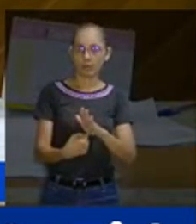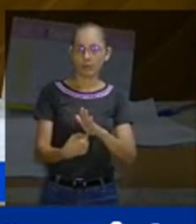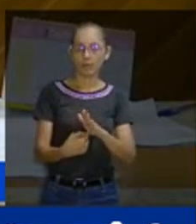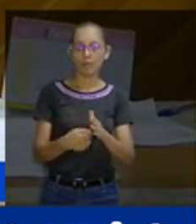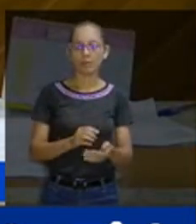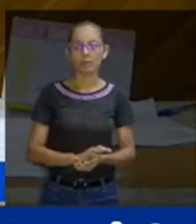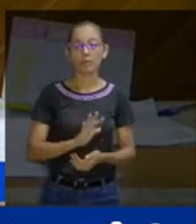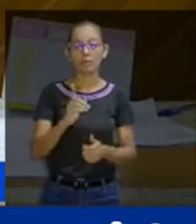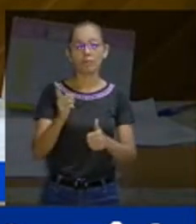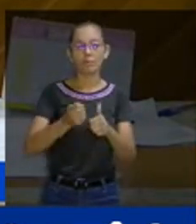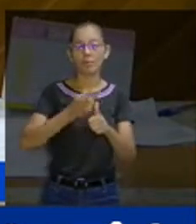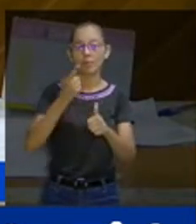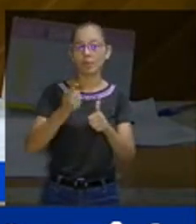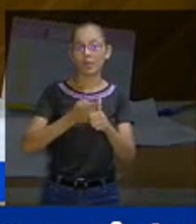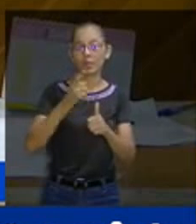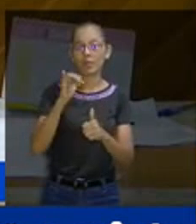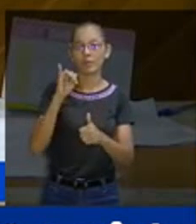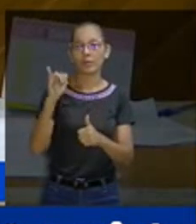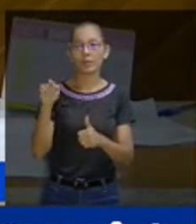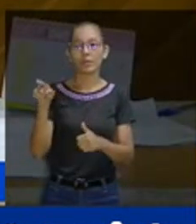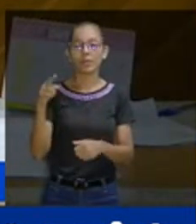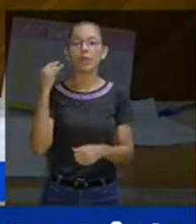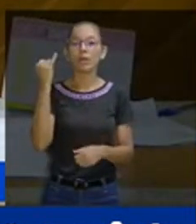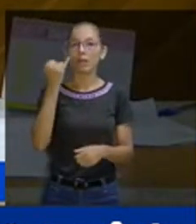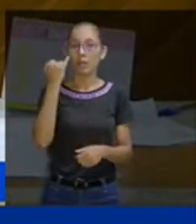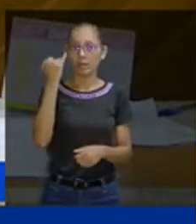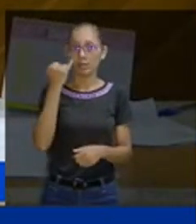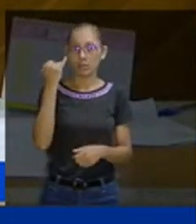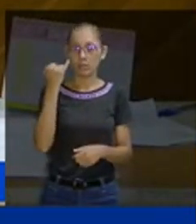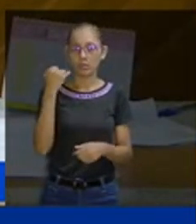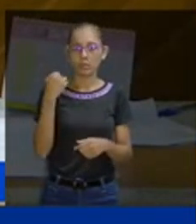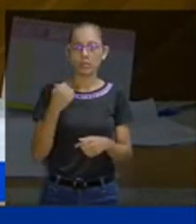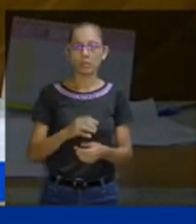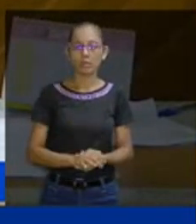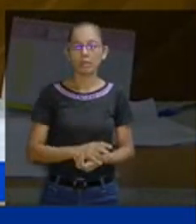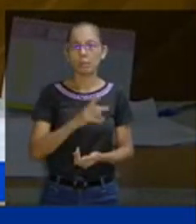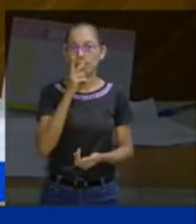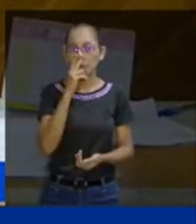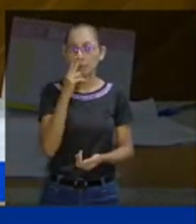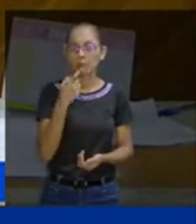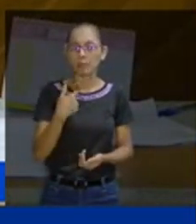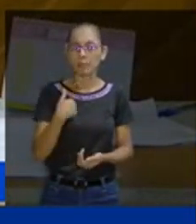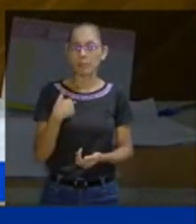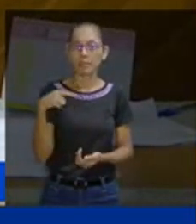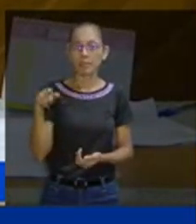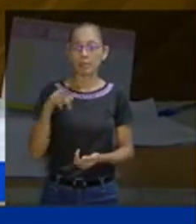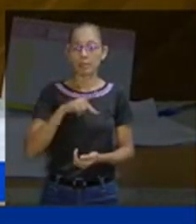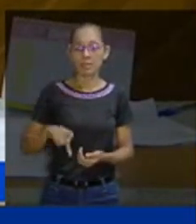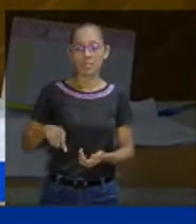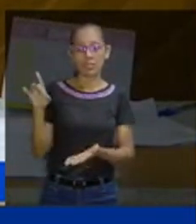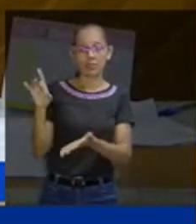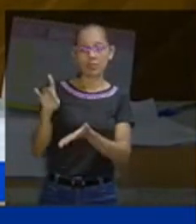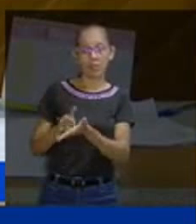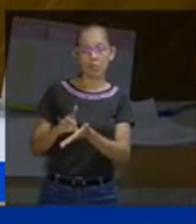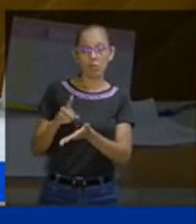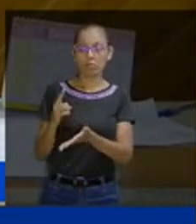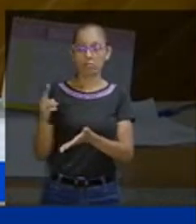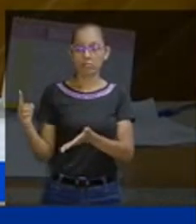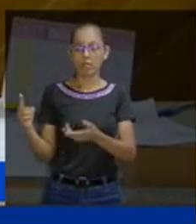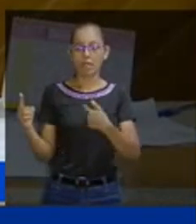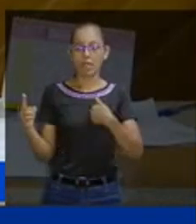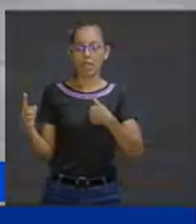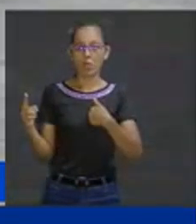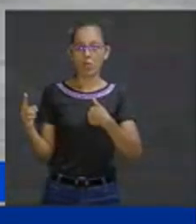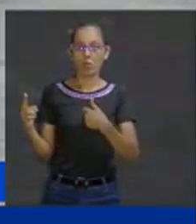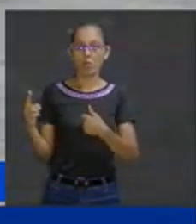antes eu quero levar o conhecimento para não parecer que durante a ausência do presidente efetivo, eu estou, mas